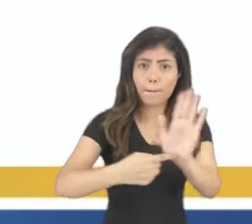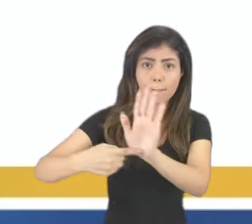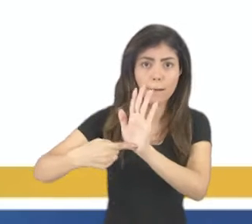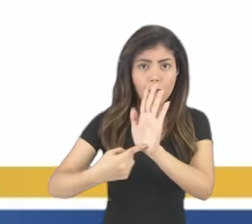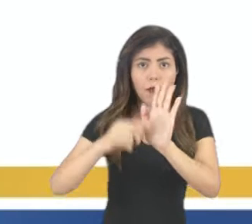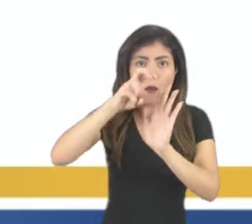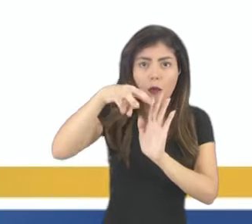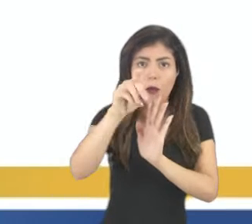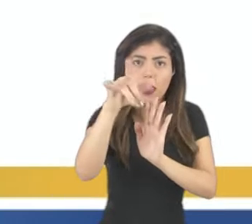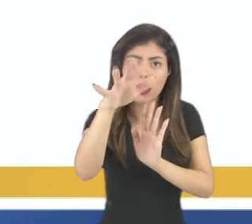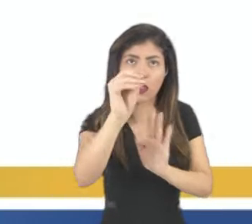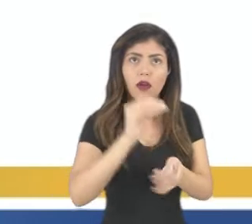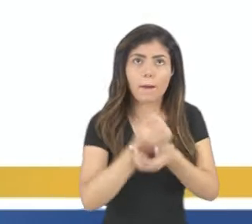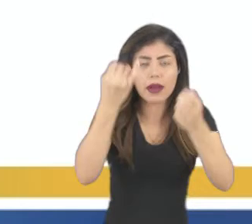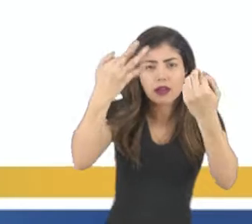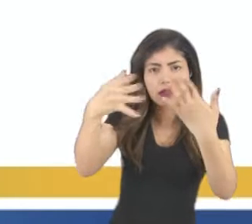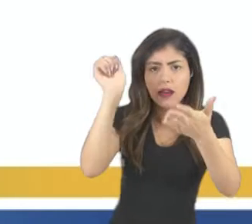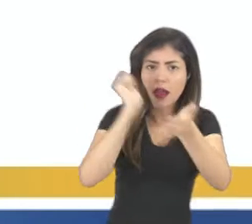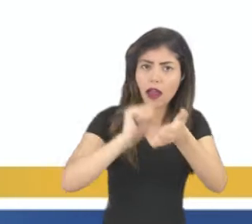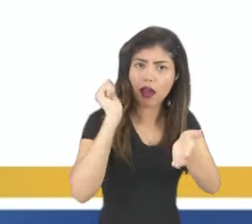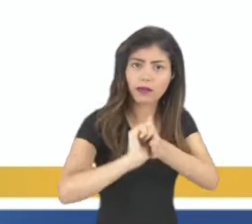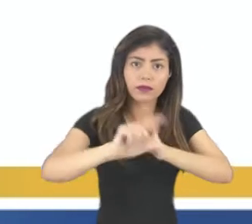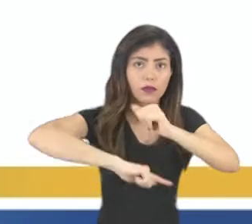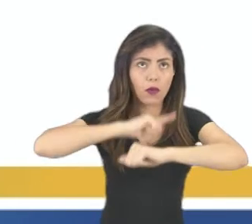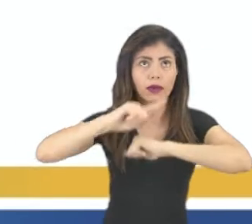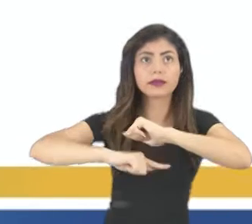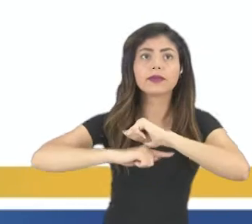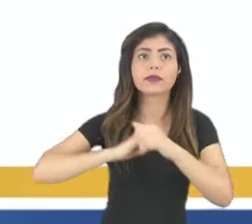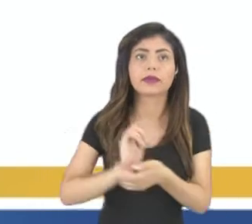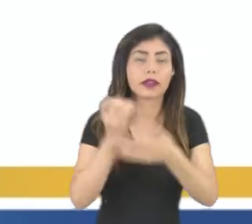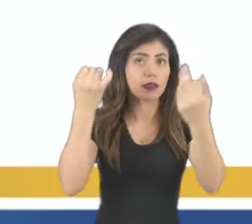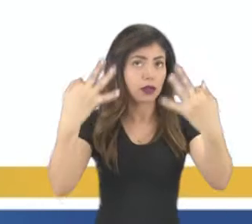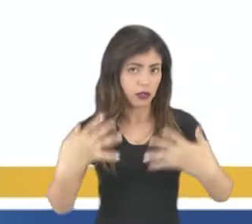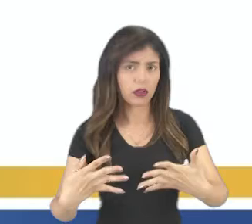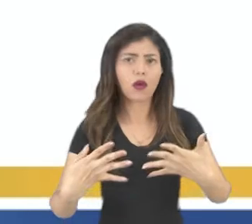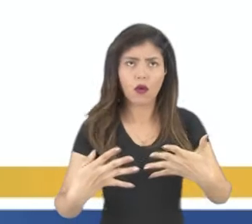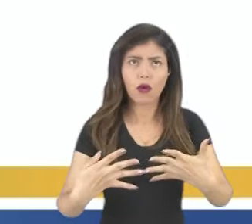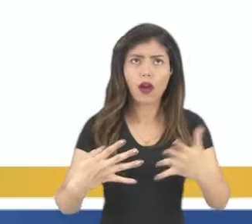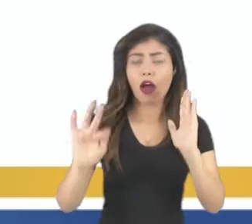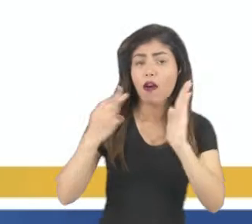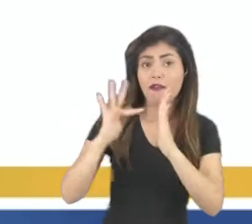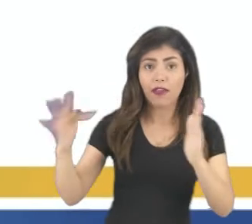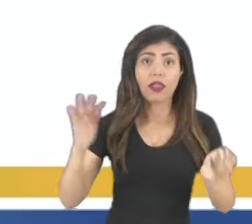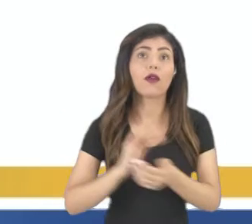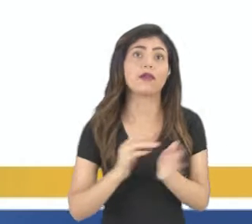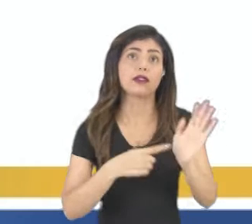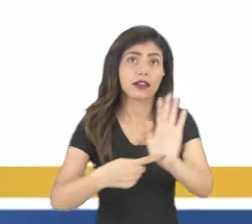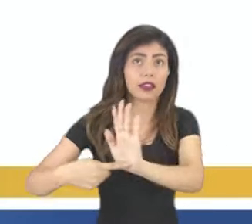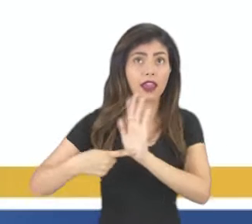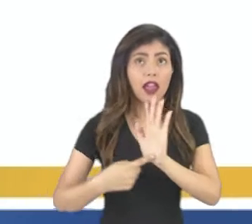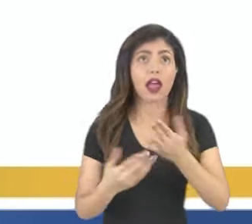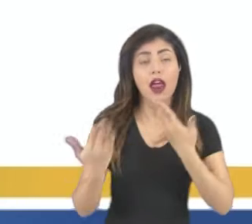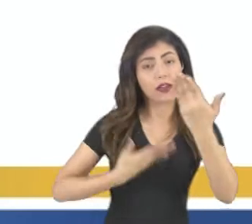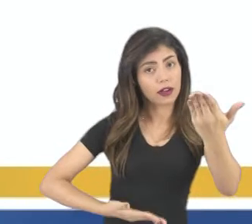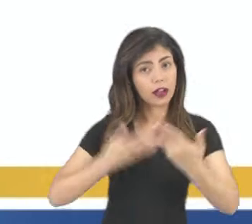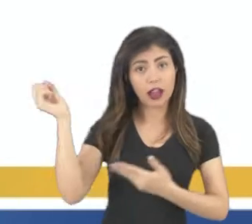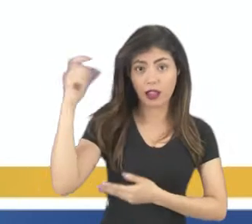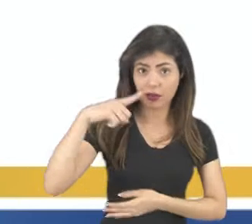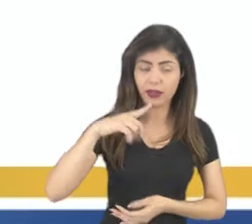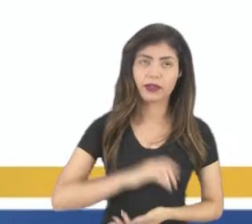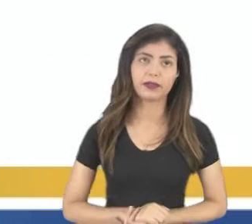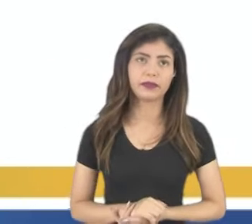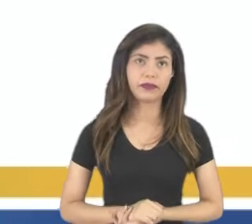definitivo é para escrever o átomo na explicação de um fenômeno relacionado também à natureza